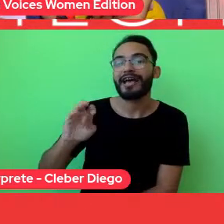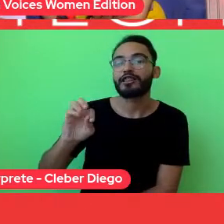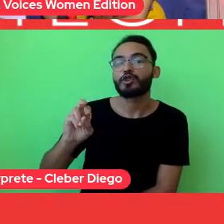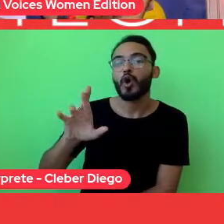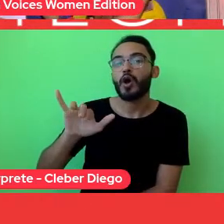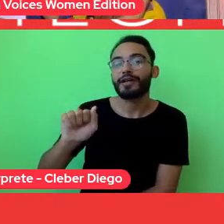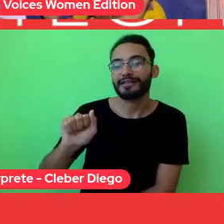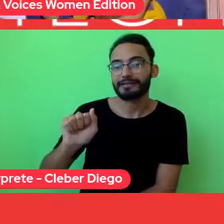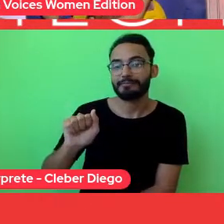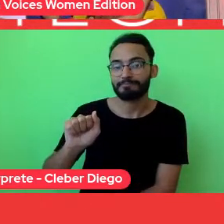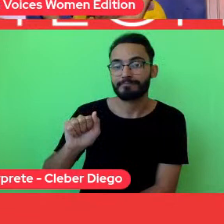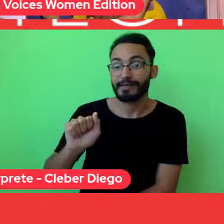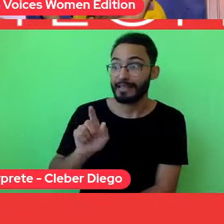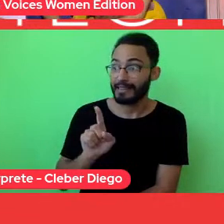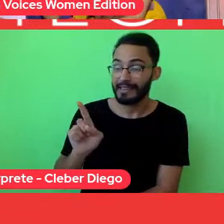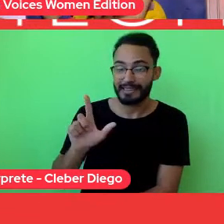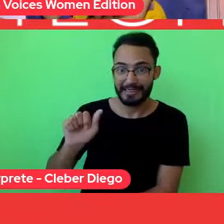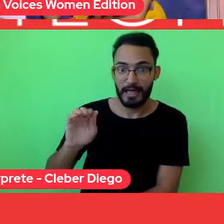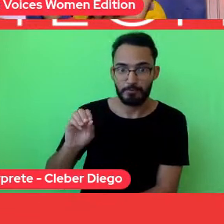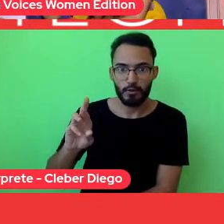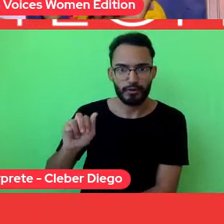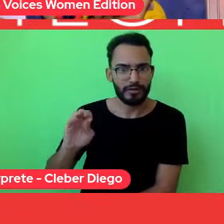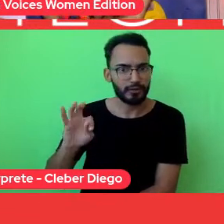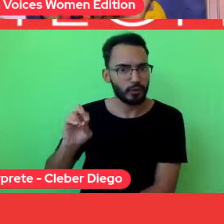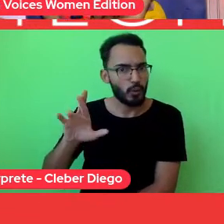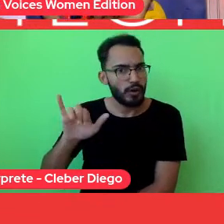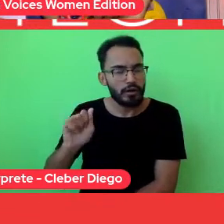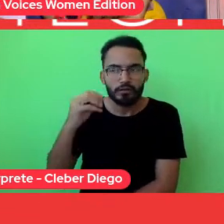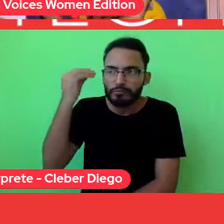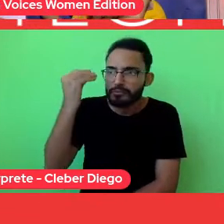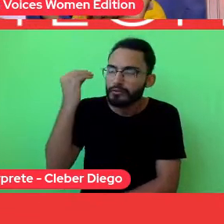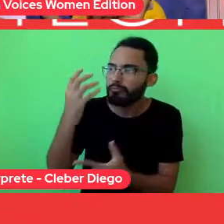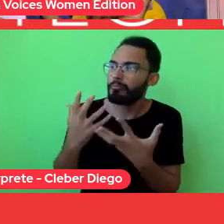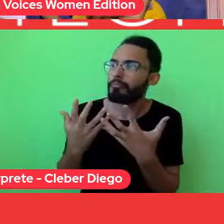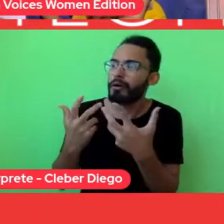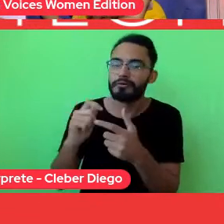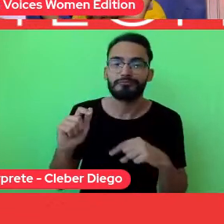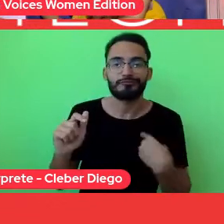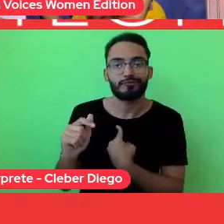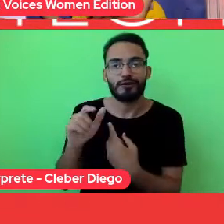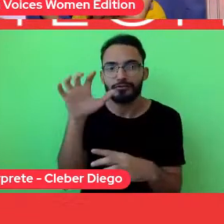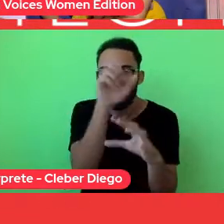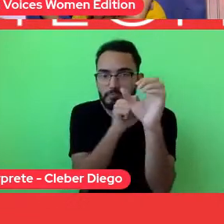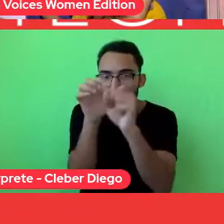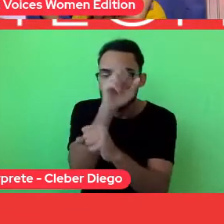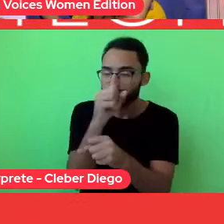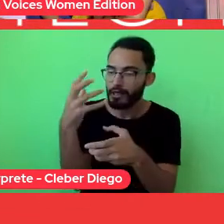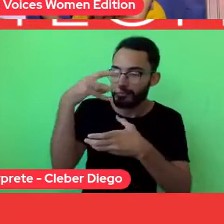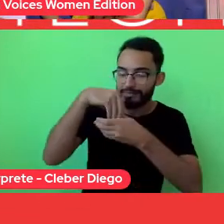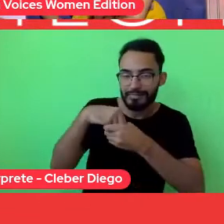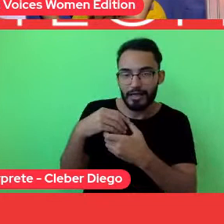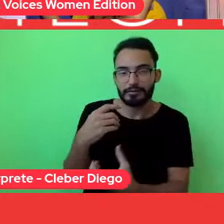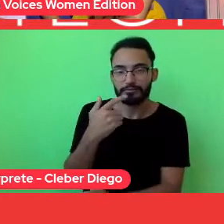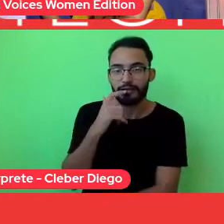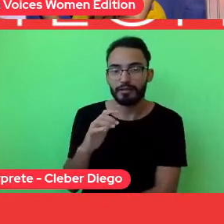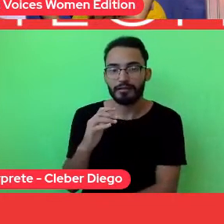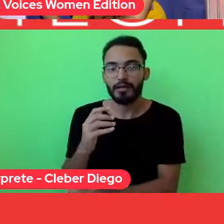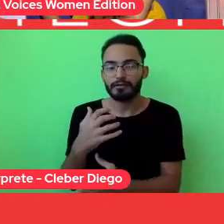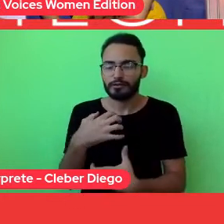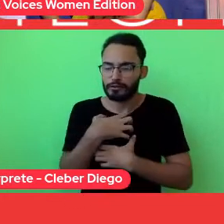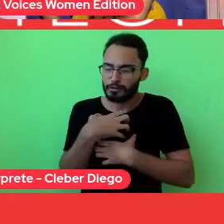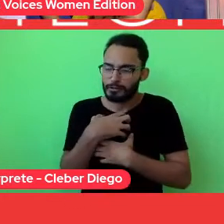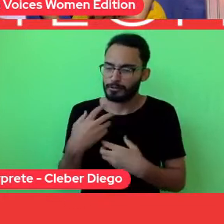falar na Laboratória, mas foi uma experiência incrível, inclusive para o nosso aprendizado interno, né, no sentido de